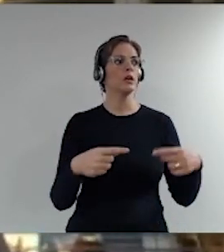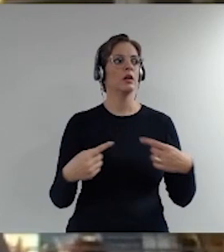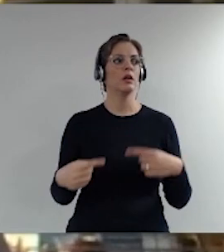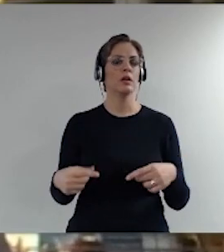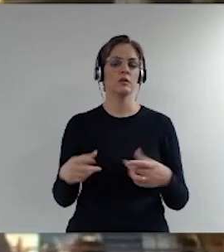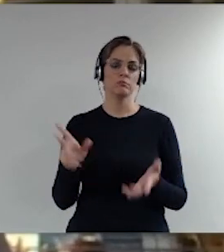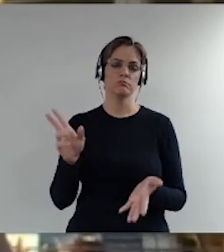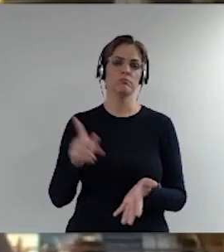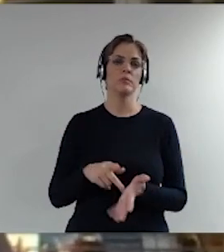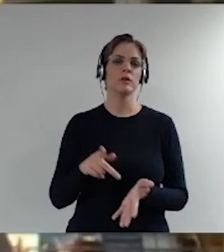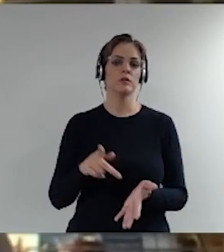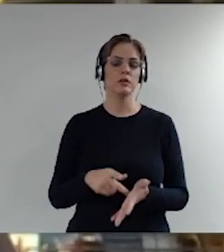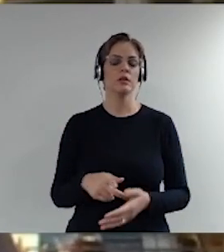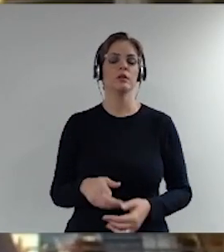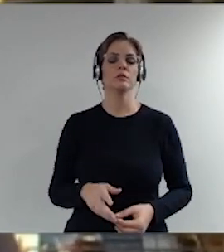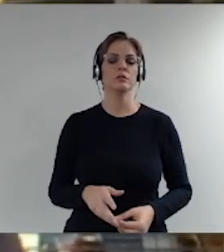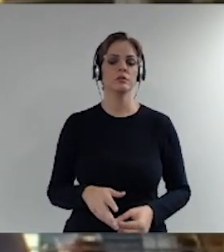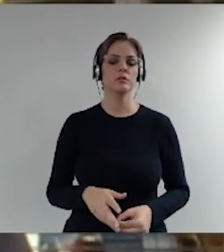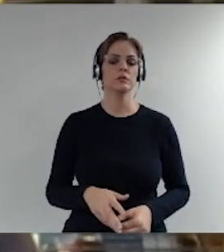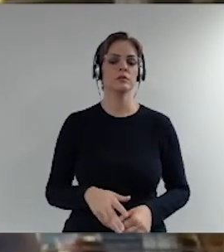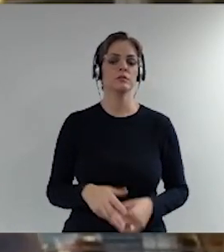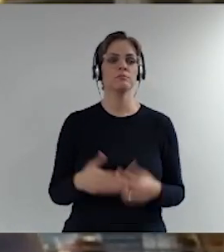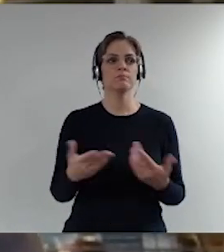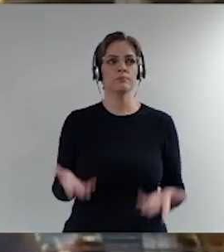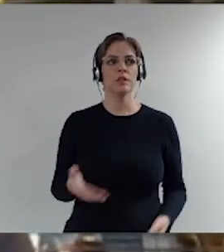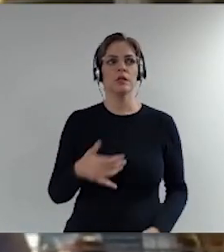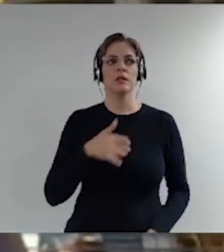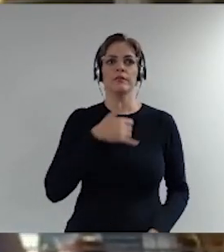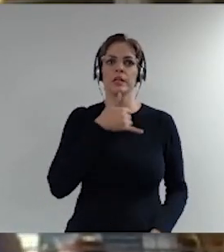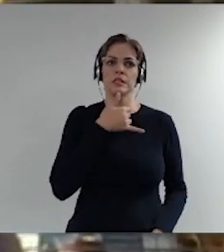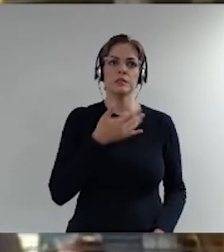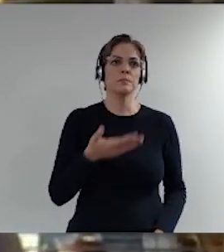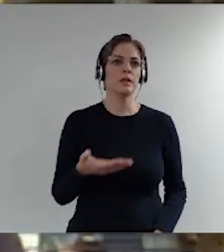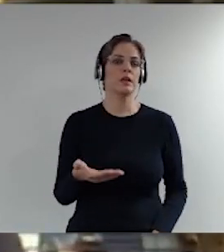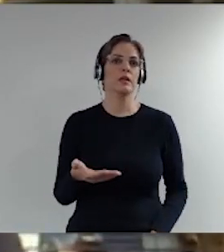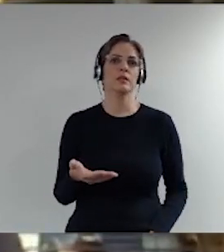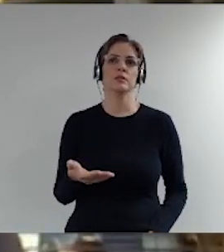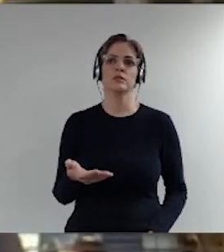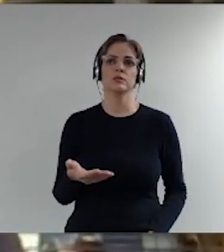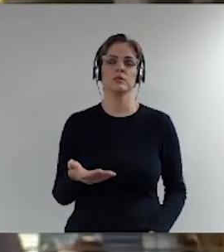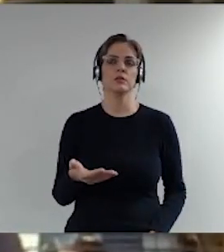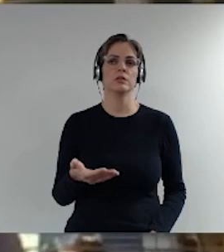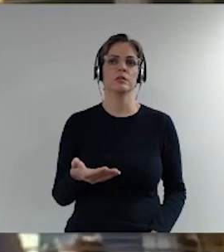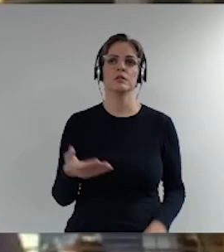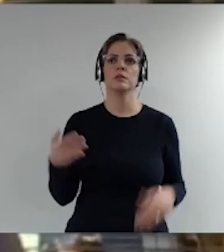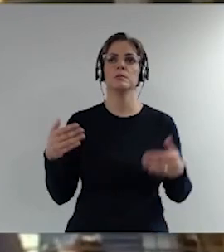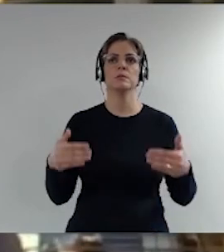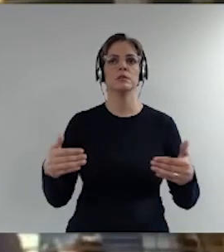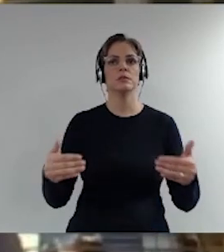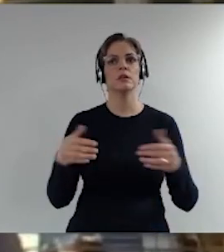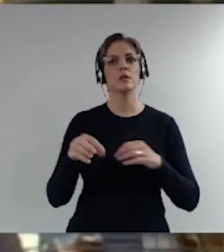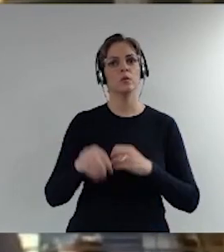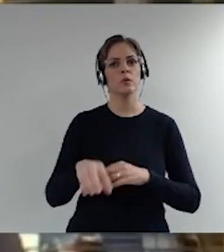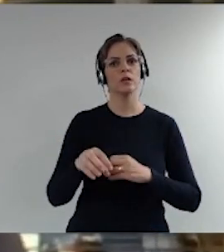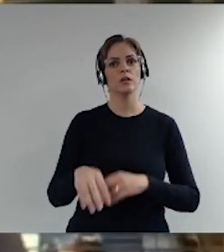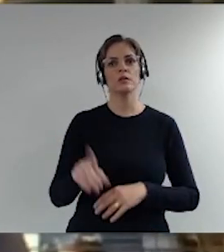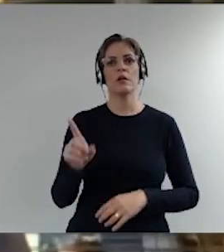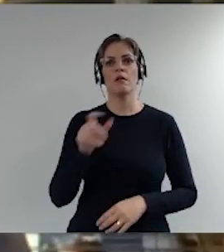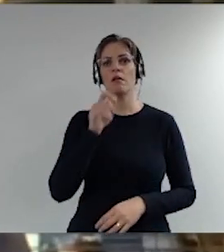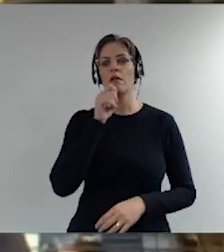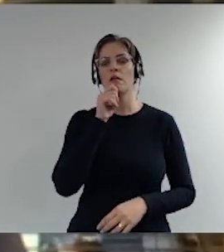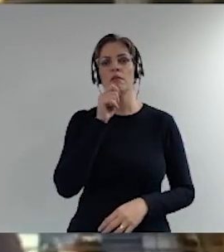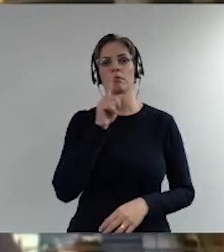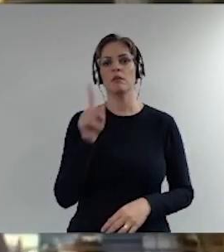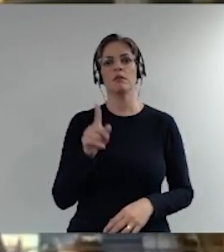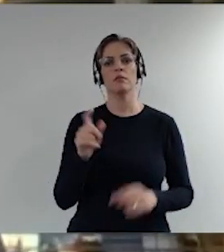a realidade. E contamos, infelizmente, com uma insensibilidade do Ministério da Educação, que ainda autoriza